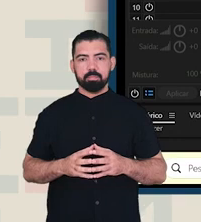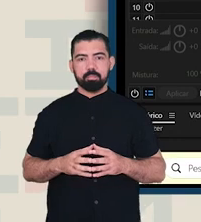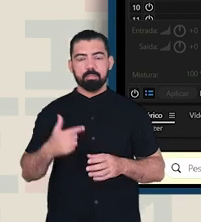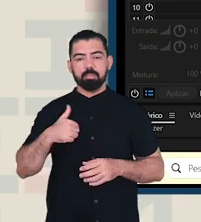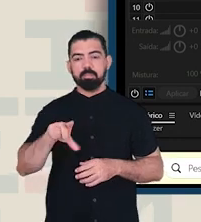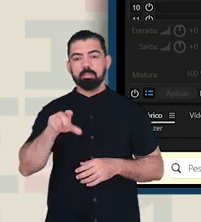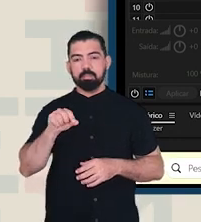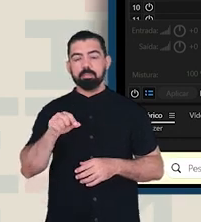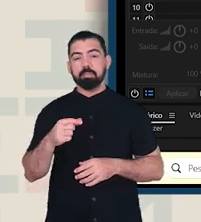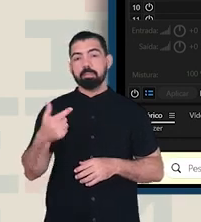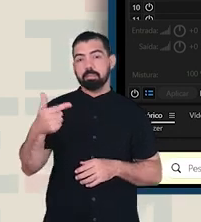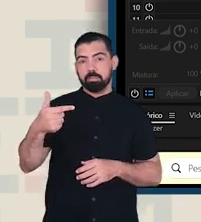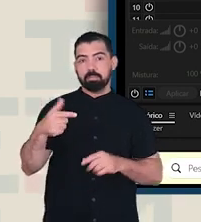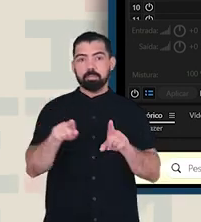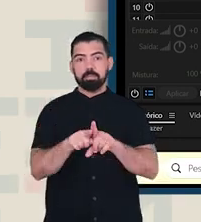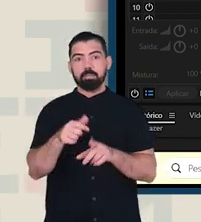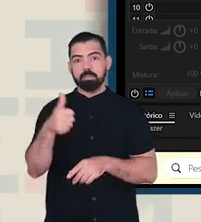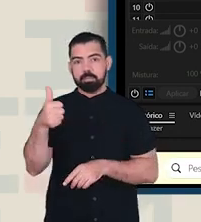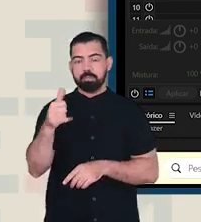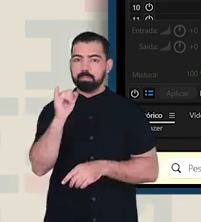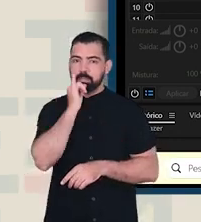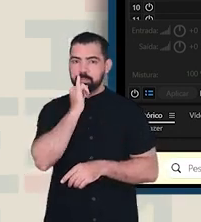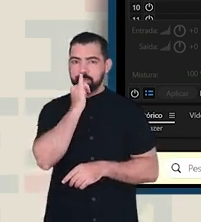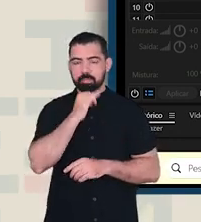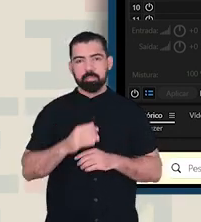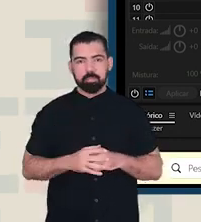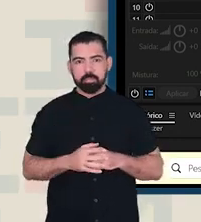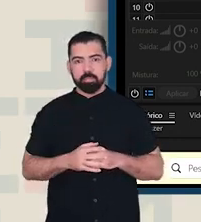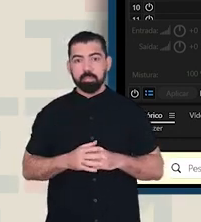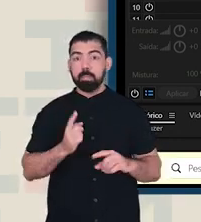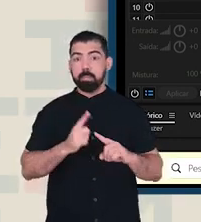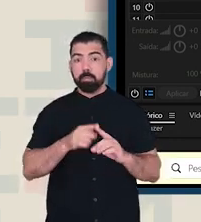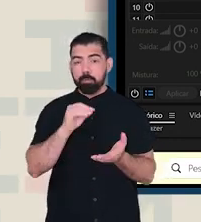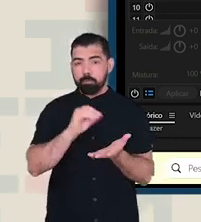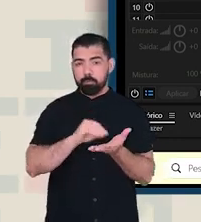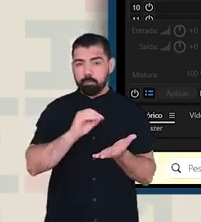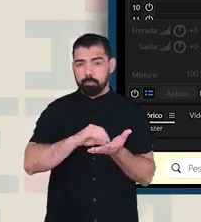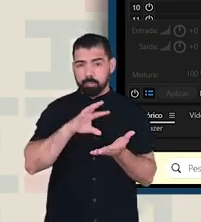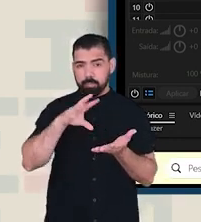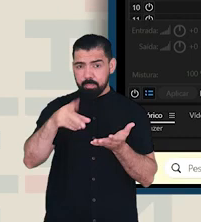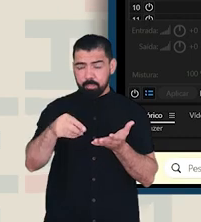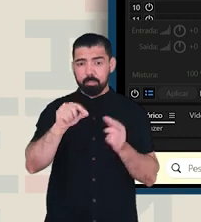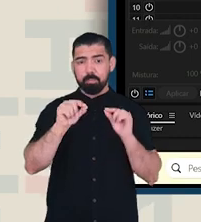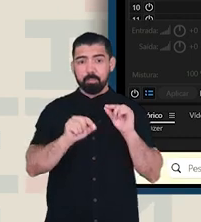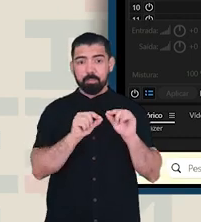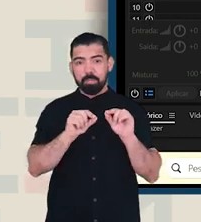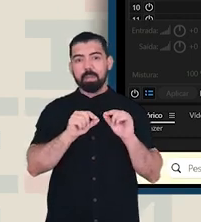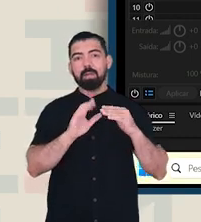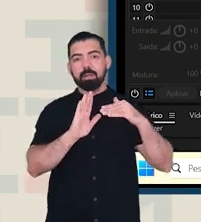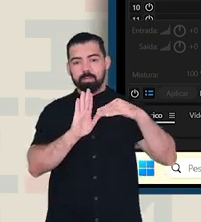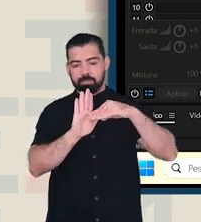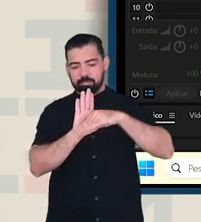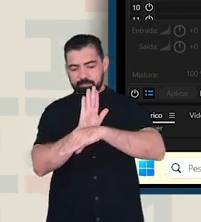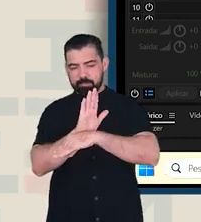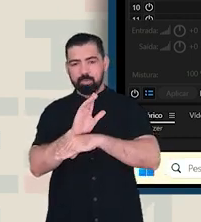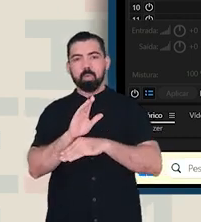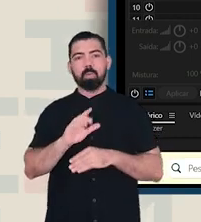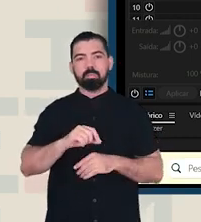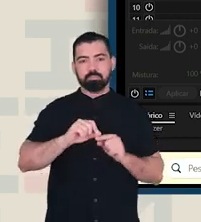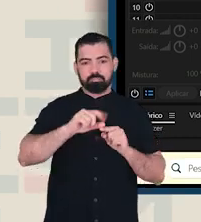Escolho o segundo, o primeiro não me serve. Porque falta toda a parte do decaimento.